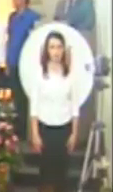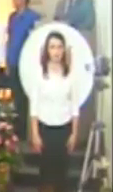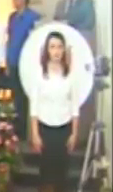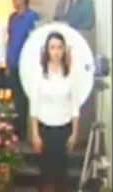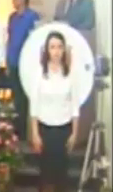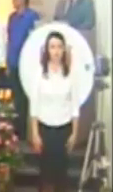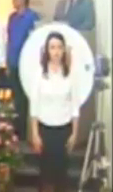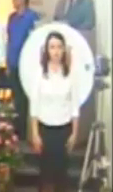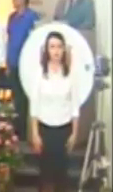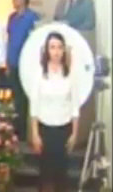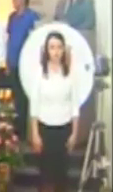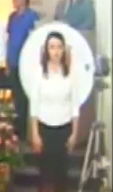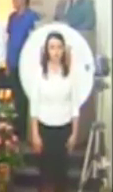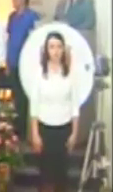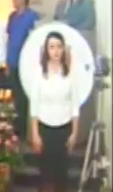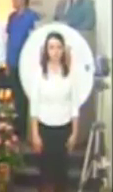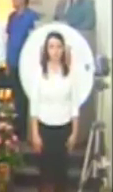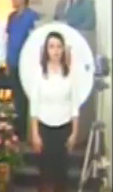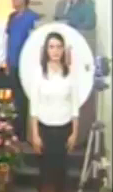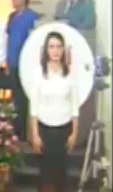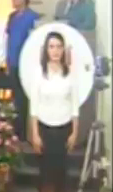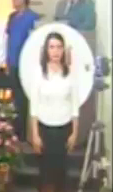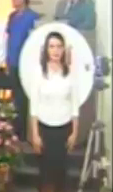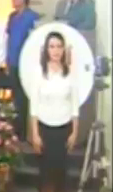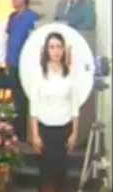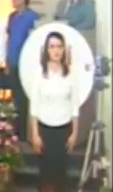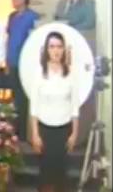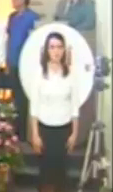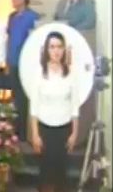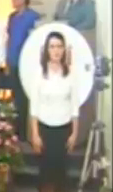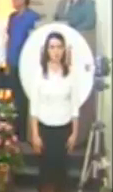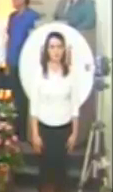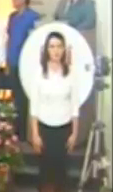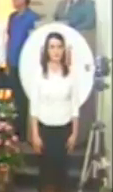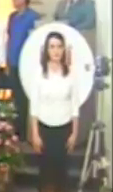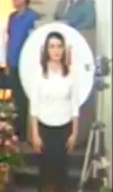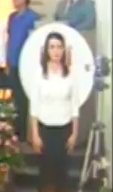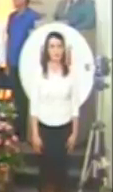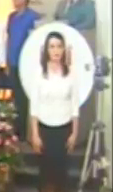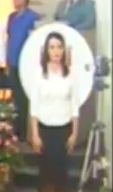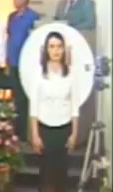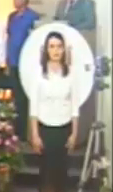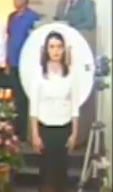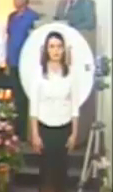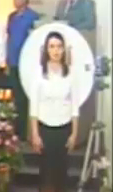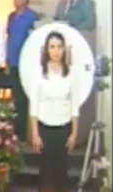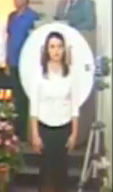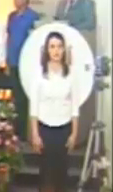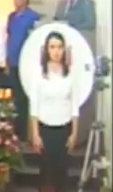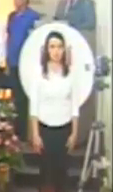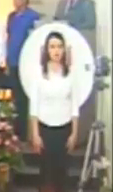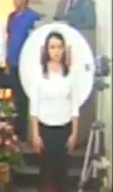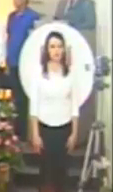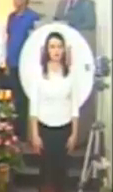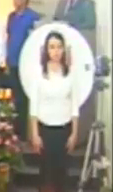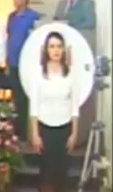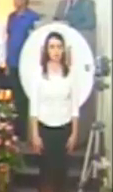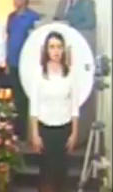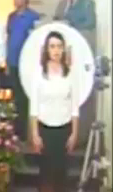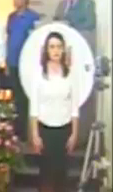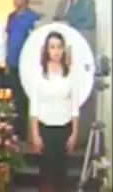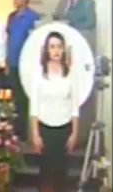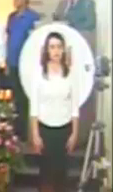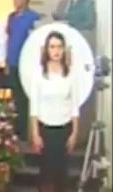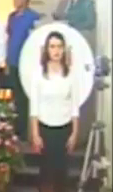própria natureza, reserva esporte padre do colosso, e o